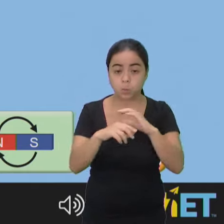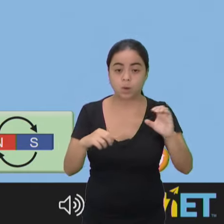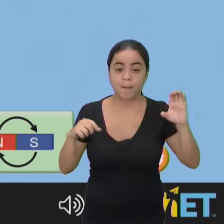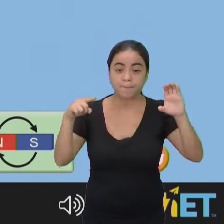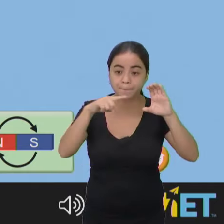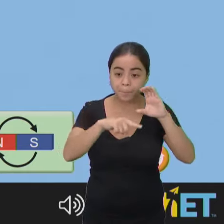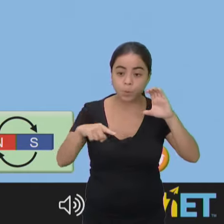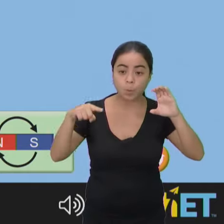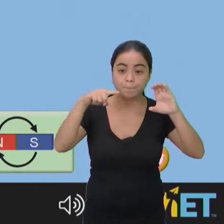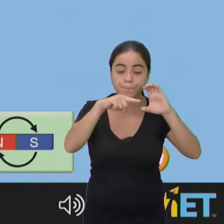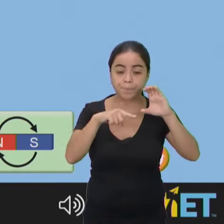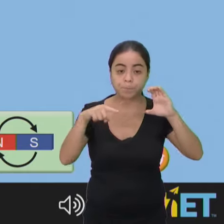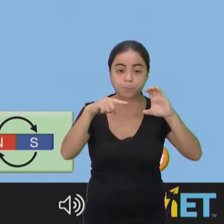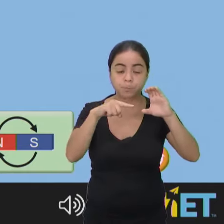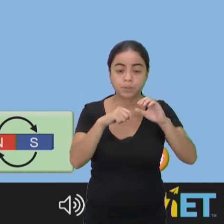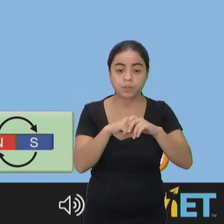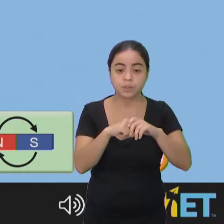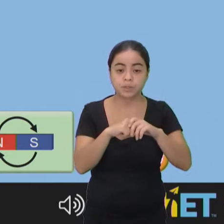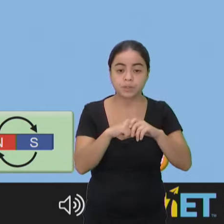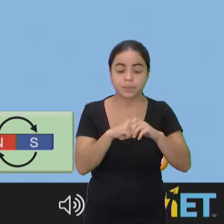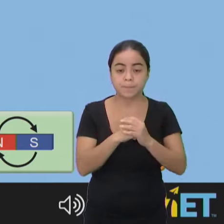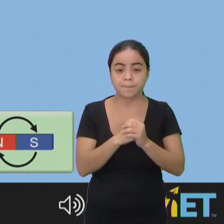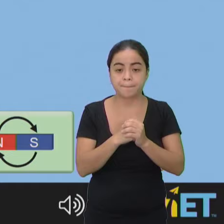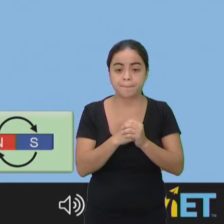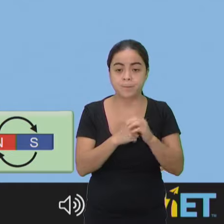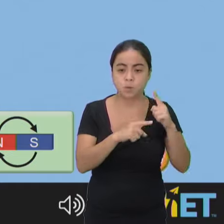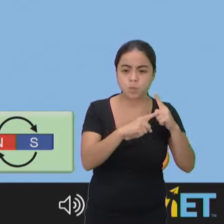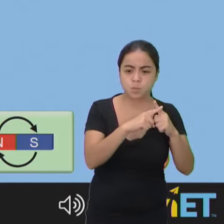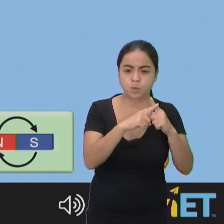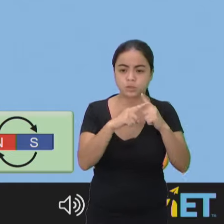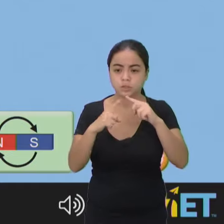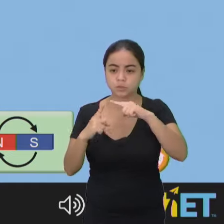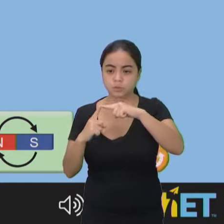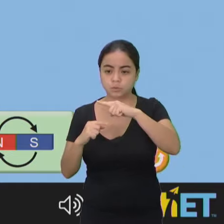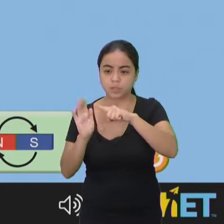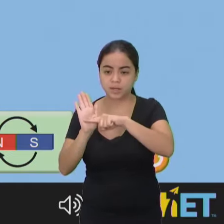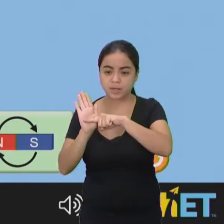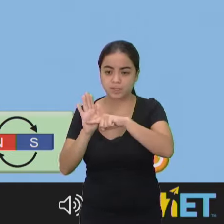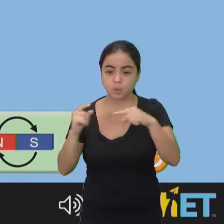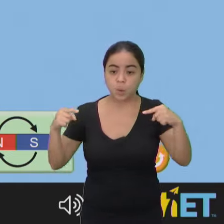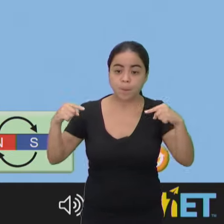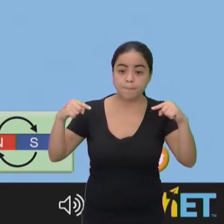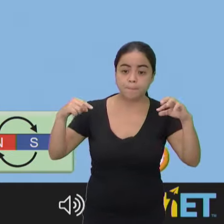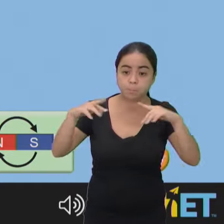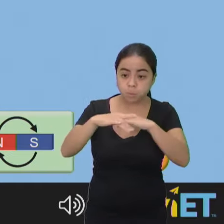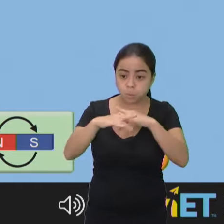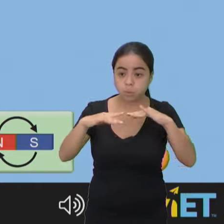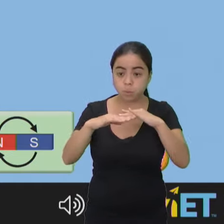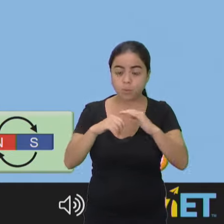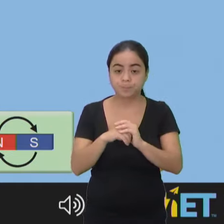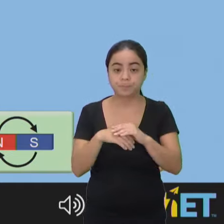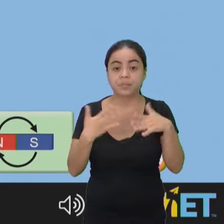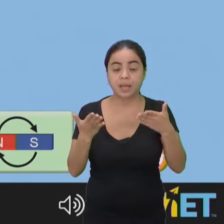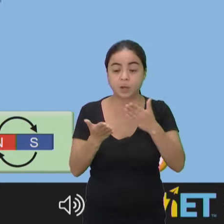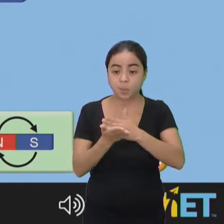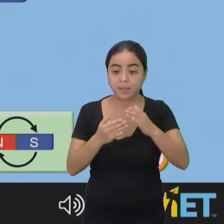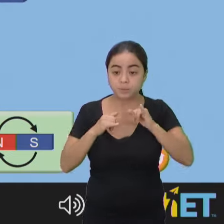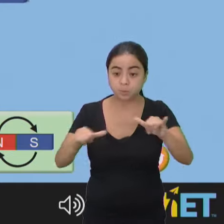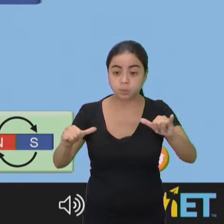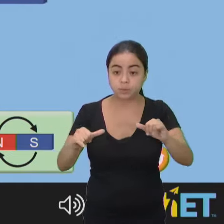pelo circuito aqui do lado positivo até o negativo, circulando e gerando a eletricidade. Veja que se